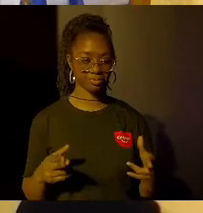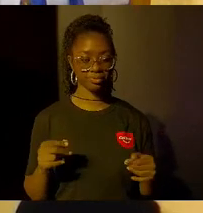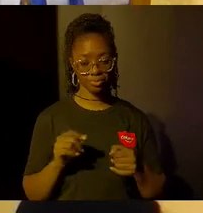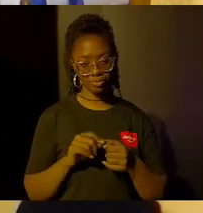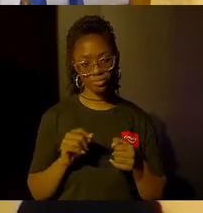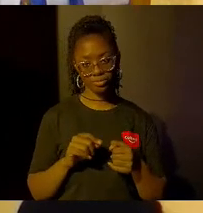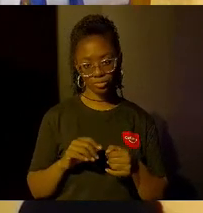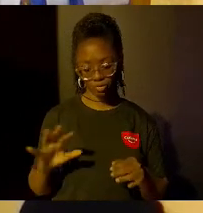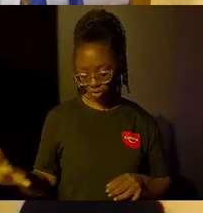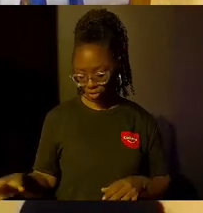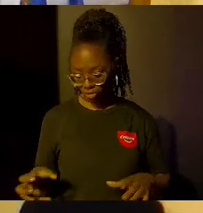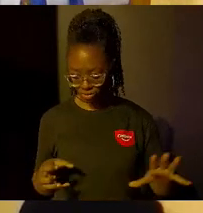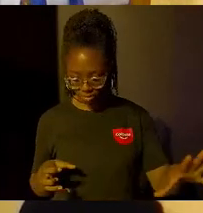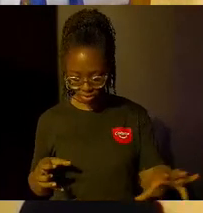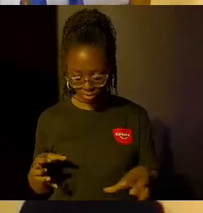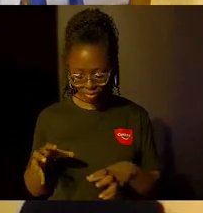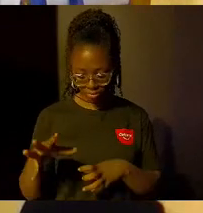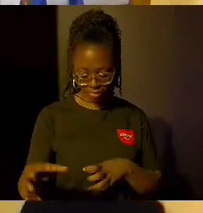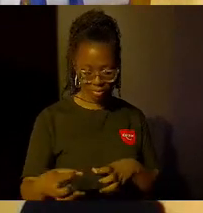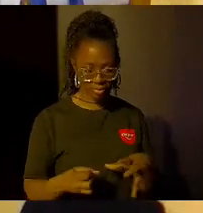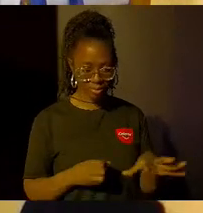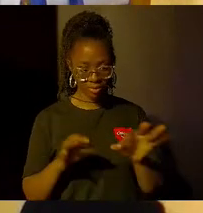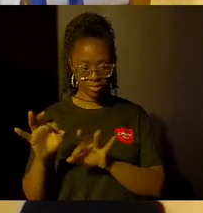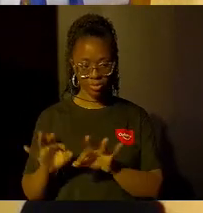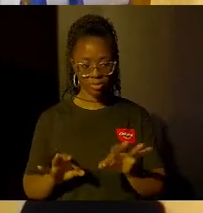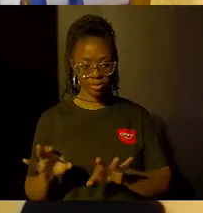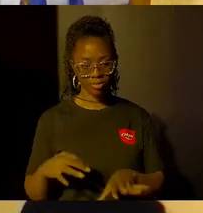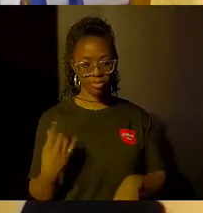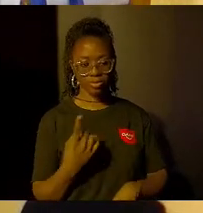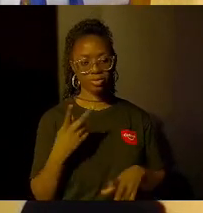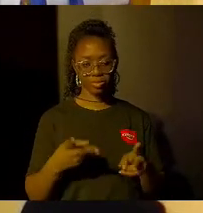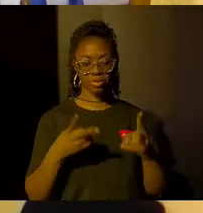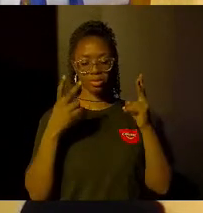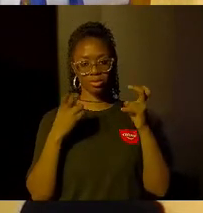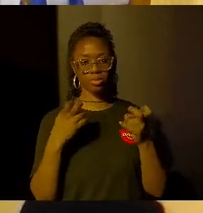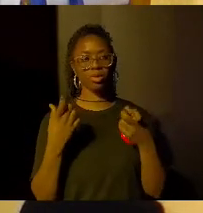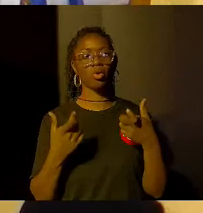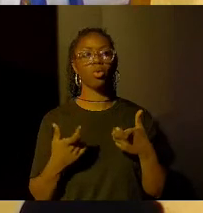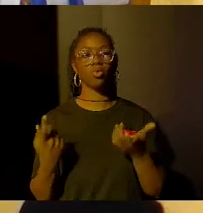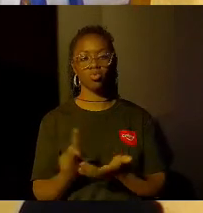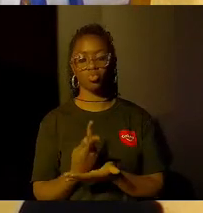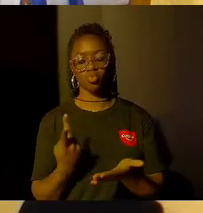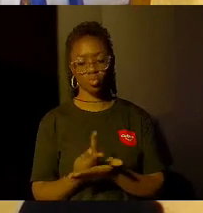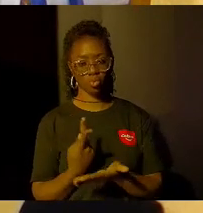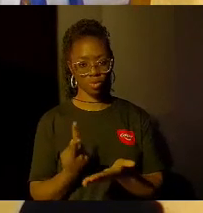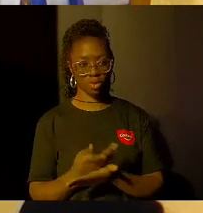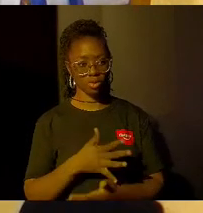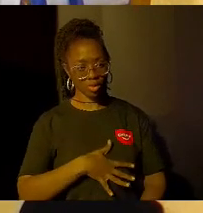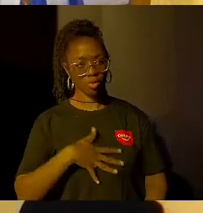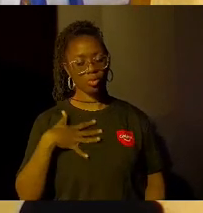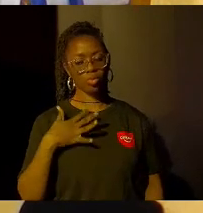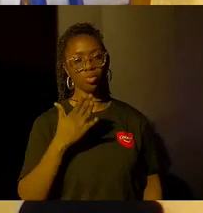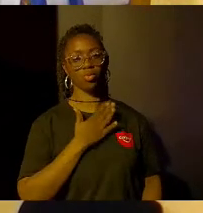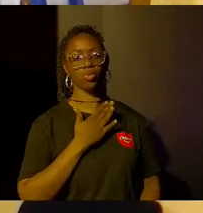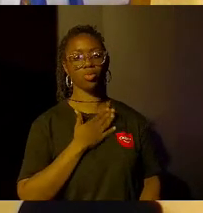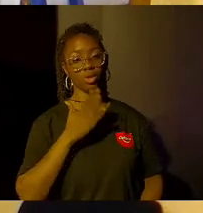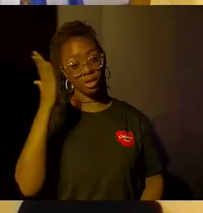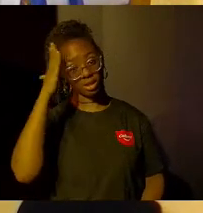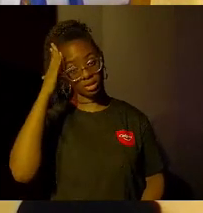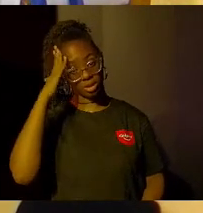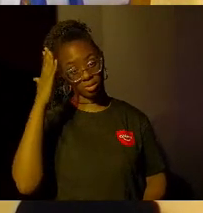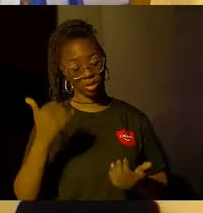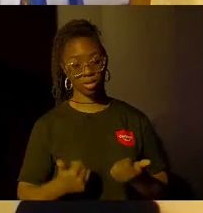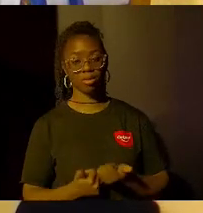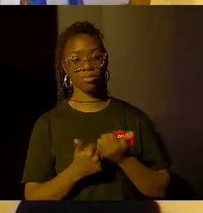Macacos eu tenho que ir juntando as peças para a gente conseguir perceber onde a gente chegou e um dos meus maiores orgulhos é saber que eu tenho